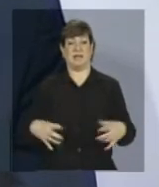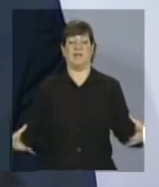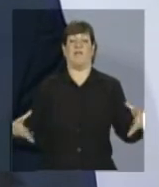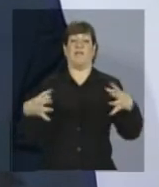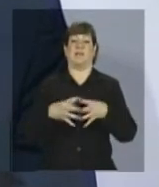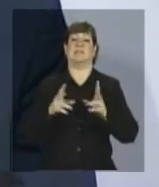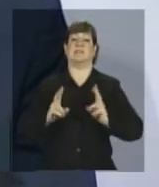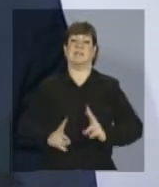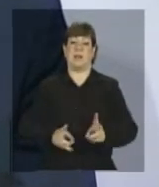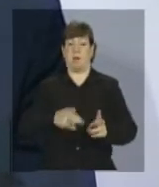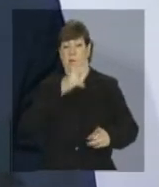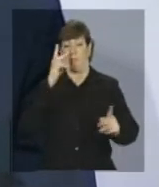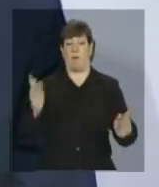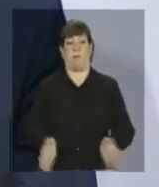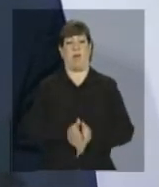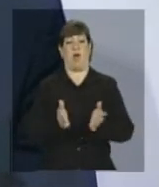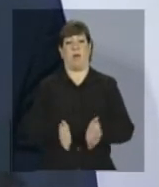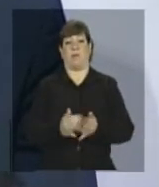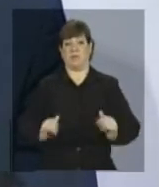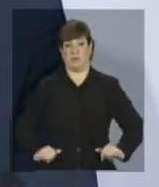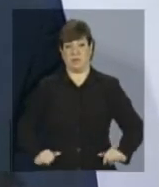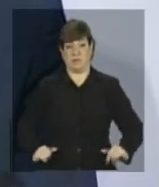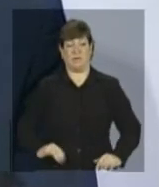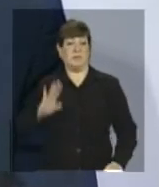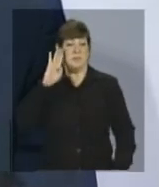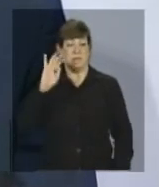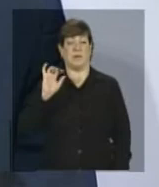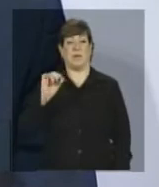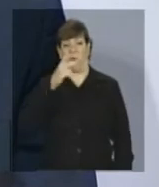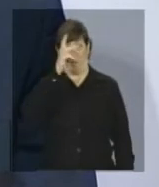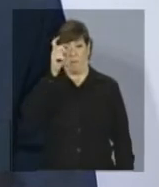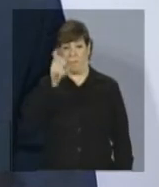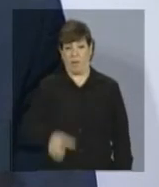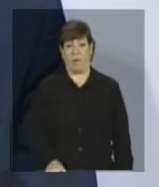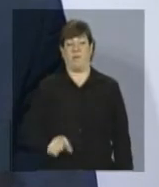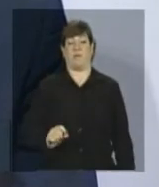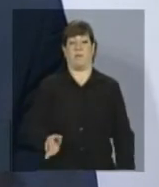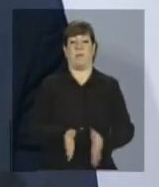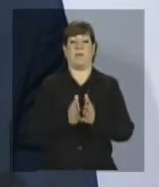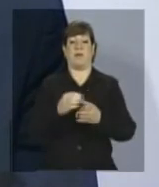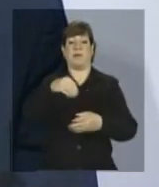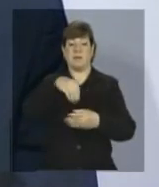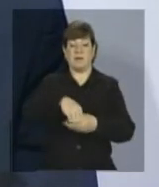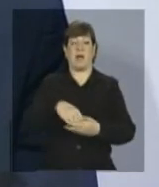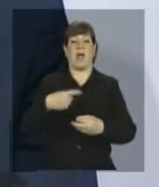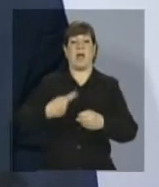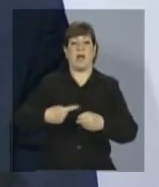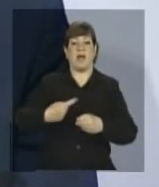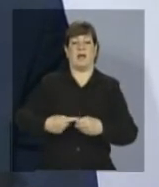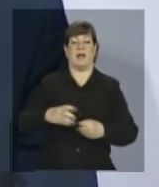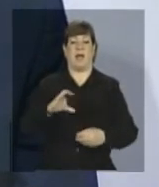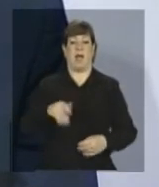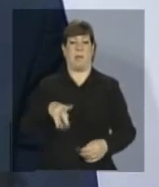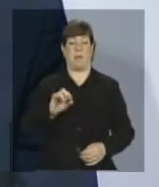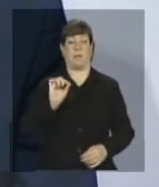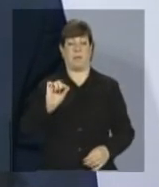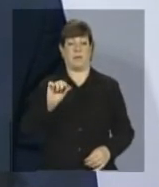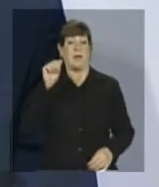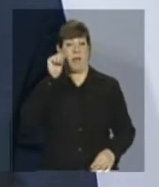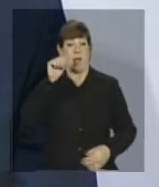sempre do povo pobre e, em particular, do povo pobre no campo. E as